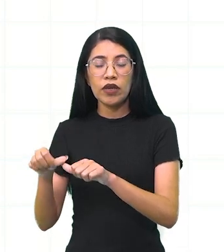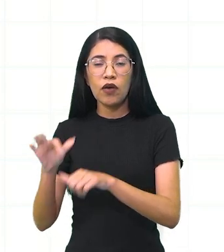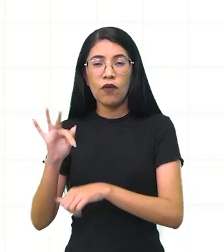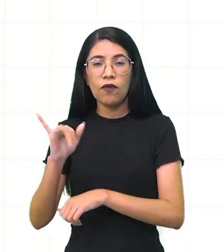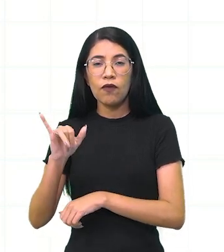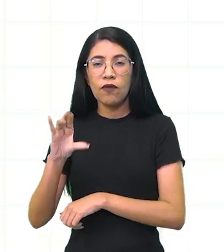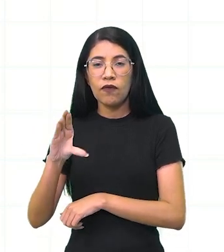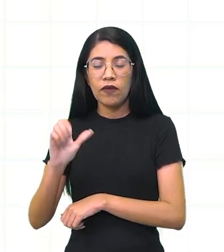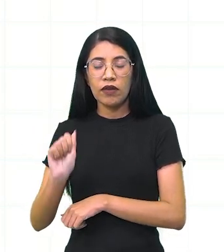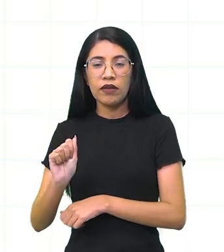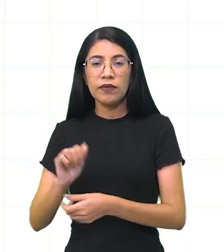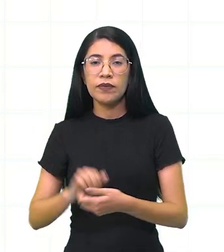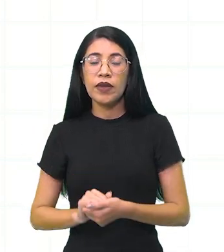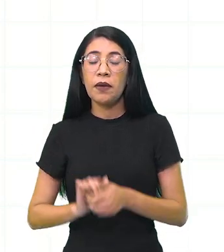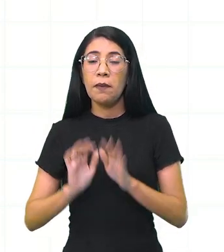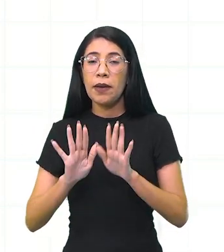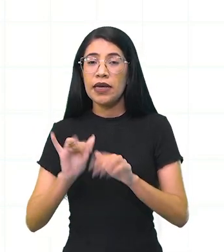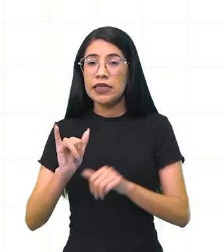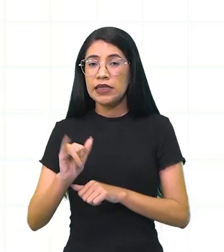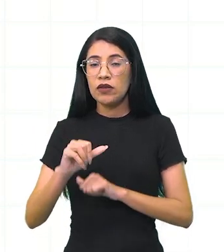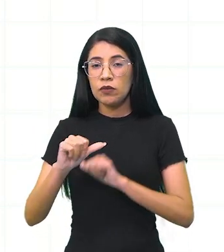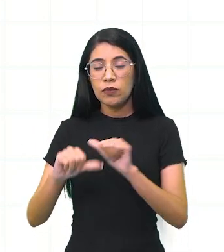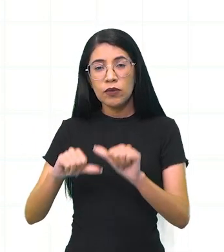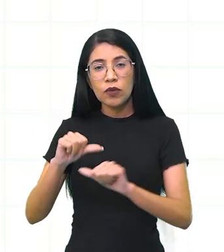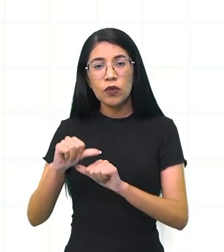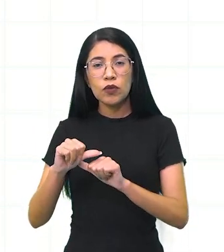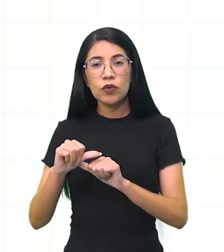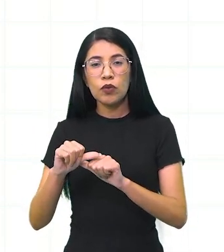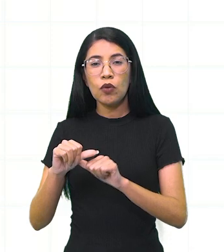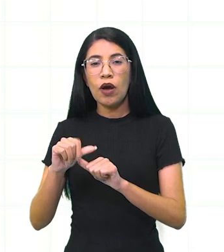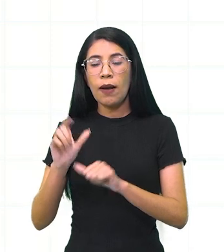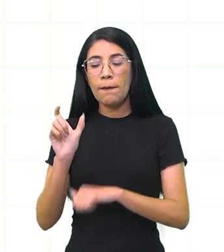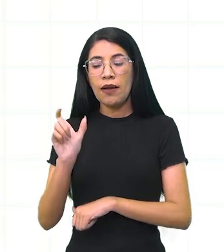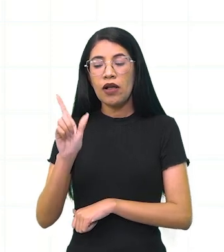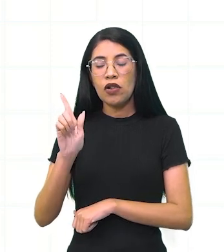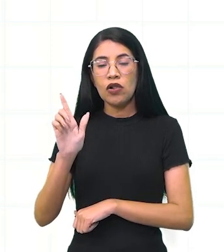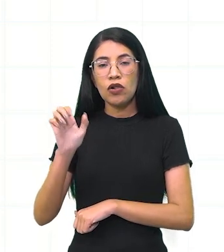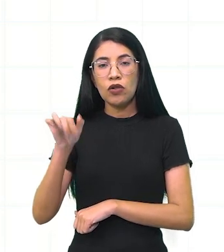Se eu troco a palavra longe pela palavra perto,